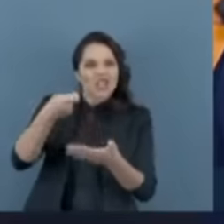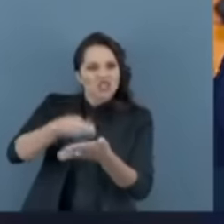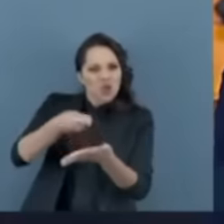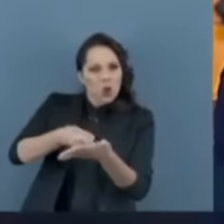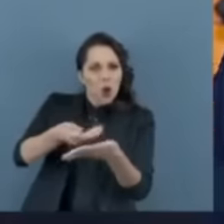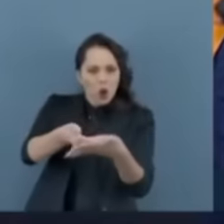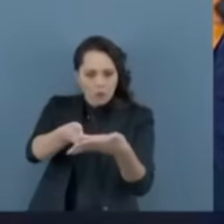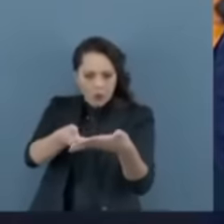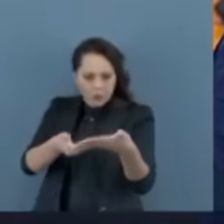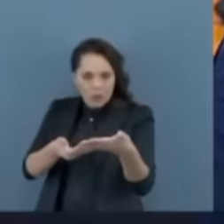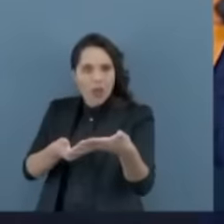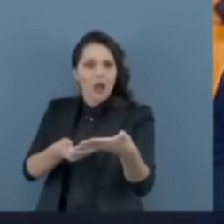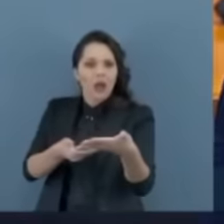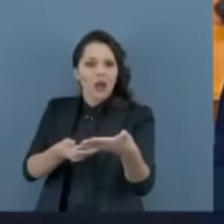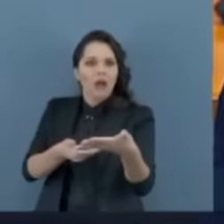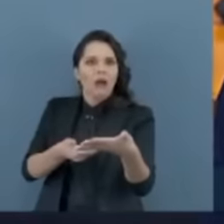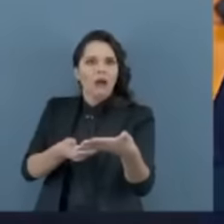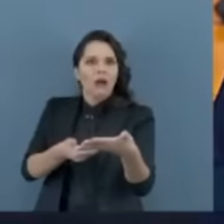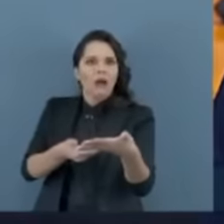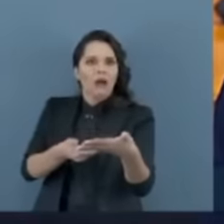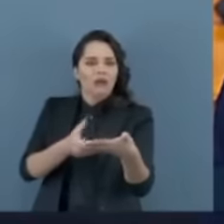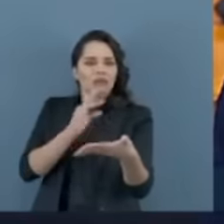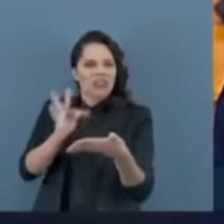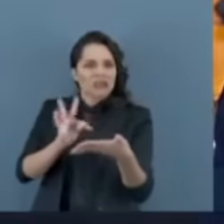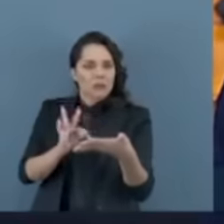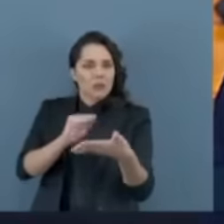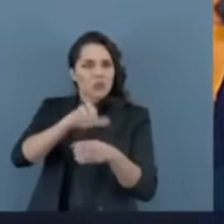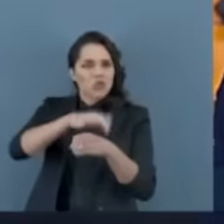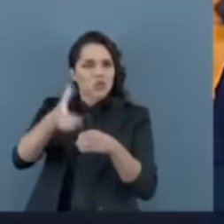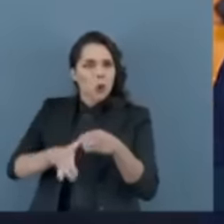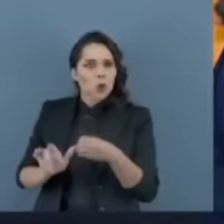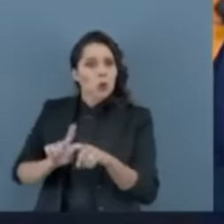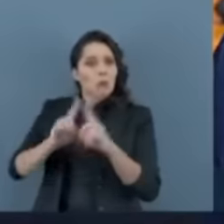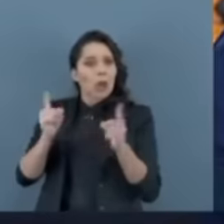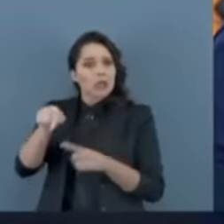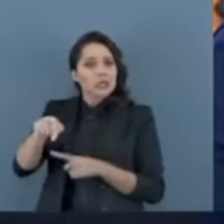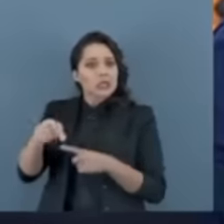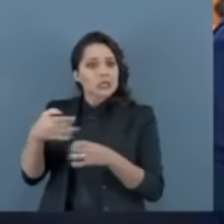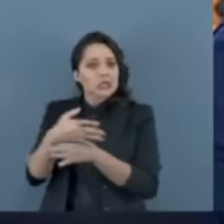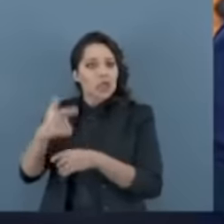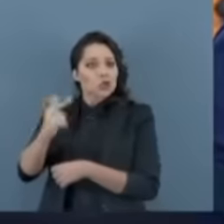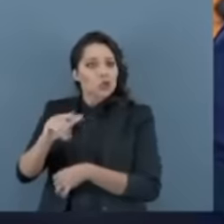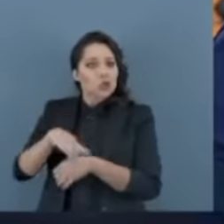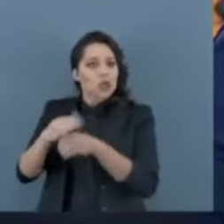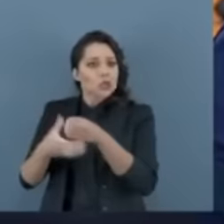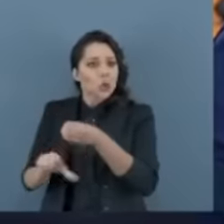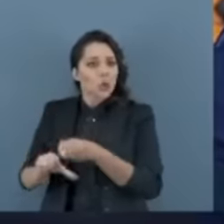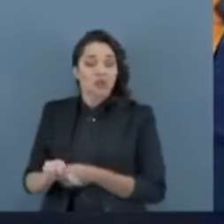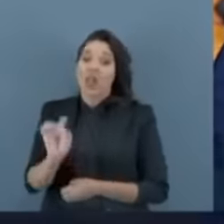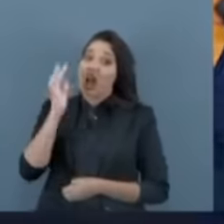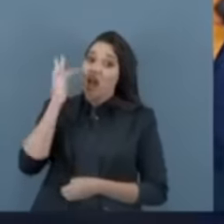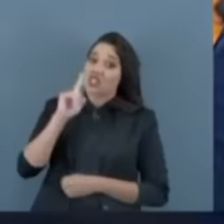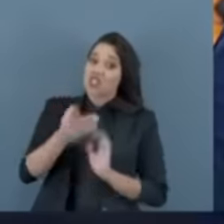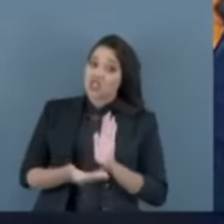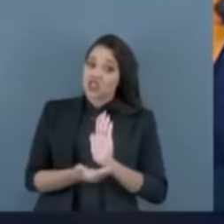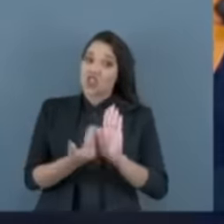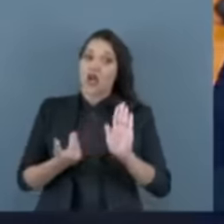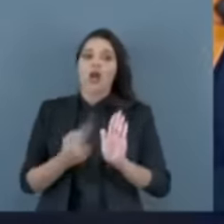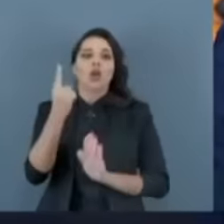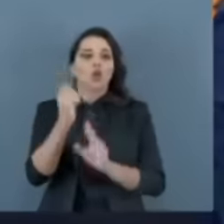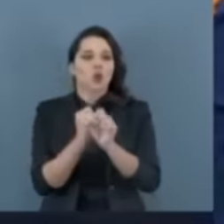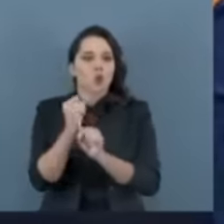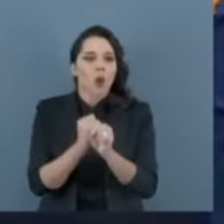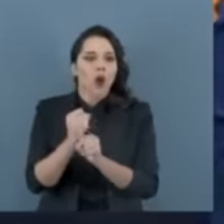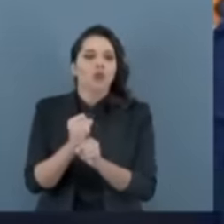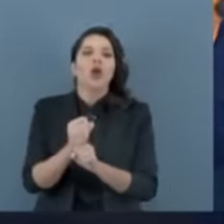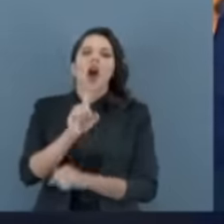Minas Gerais, não, no Brasil inteiro, que cobram esse tratamento de esgoto, que eu tenho certeza que a hora que tirar essa taxa de tratamento de esgoto, em um ano o